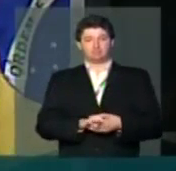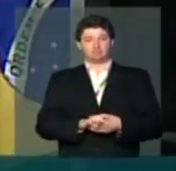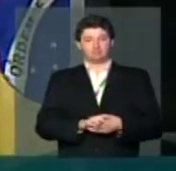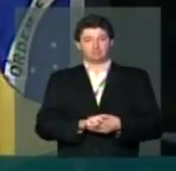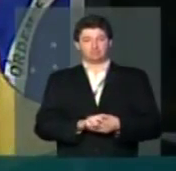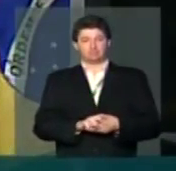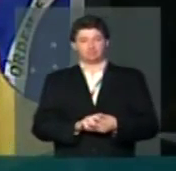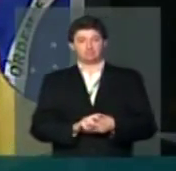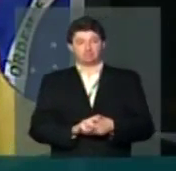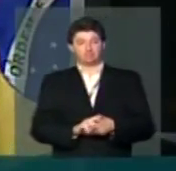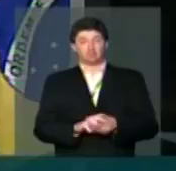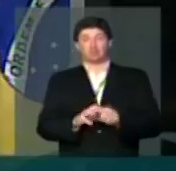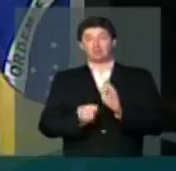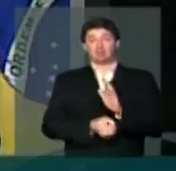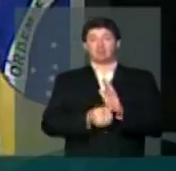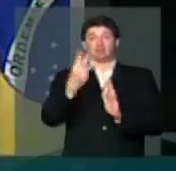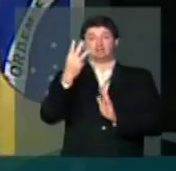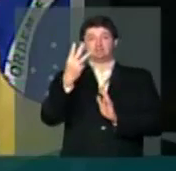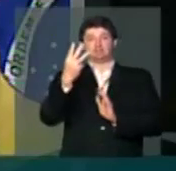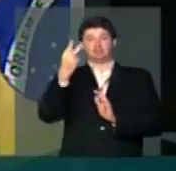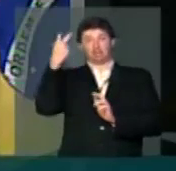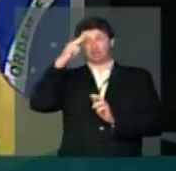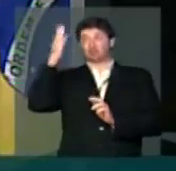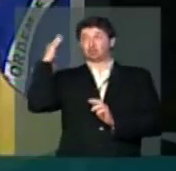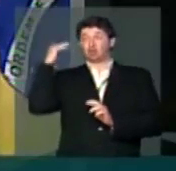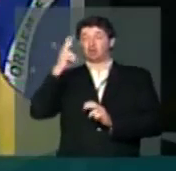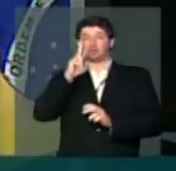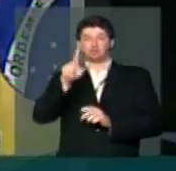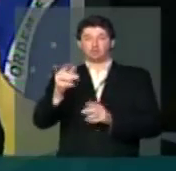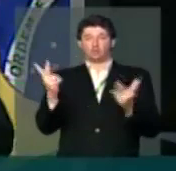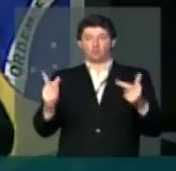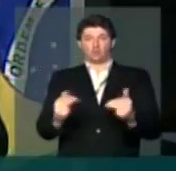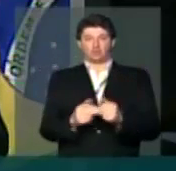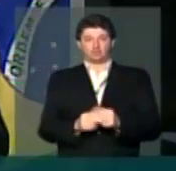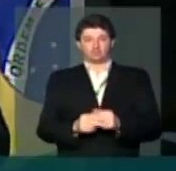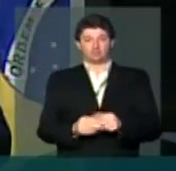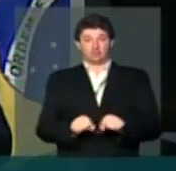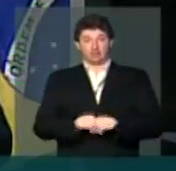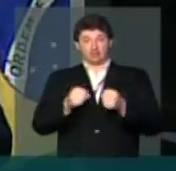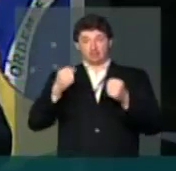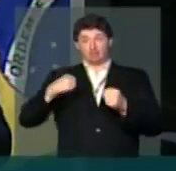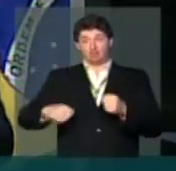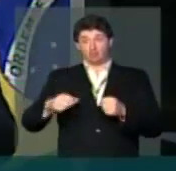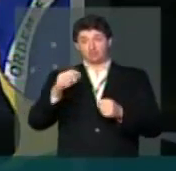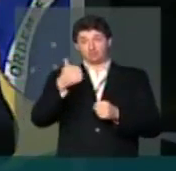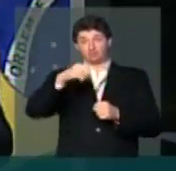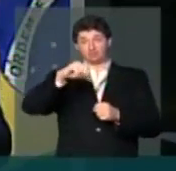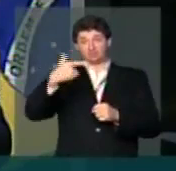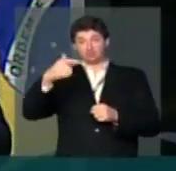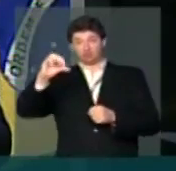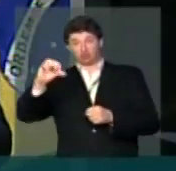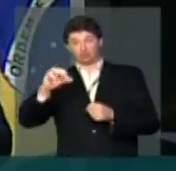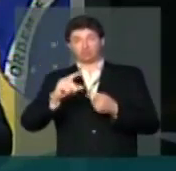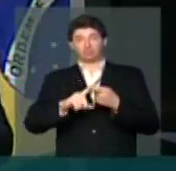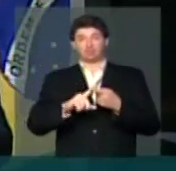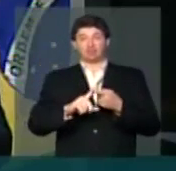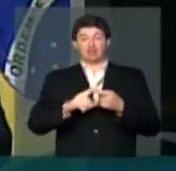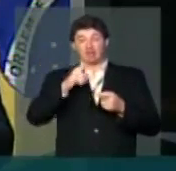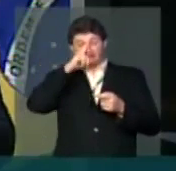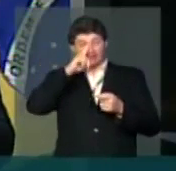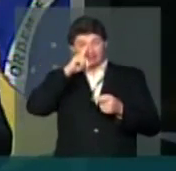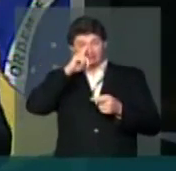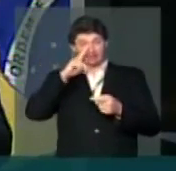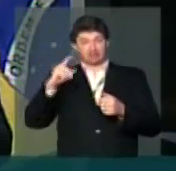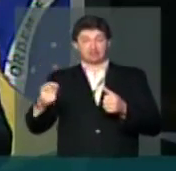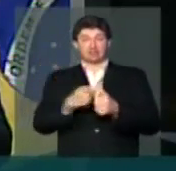Somente em 3 momentos da história assistimos a uma tragédia similar. Na quebra da Bolsa em 29, na crise da dívida externa